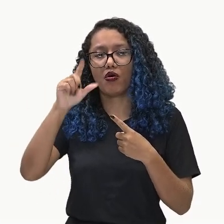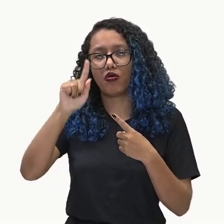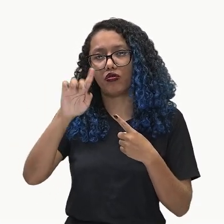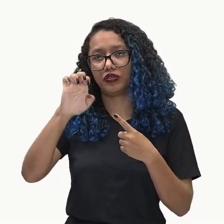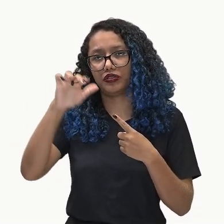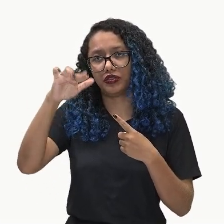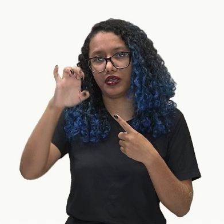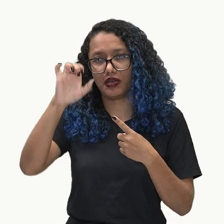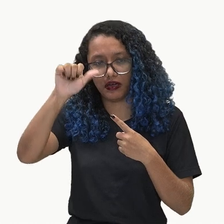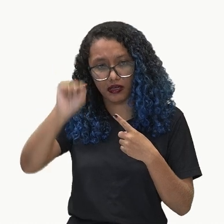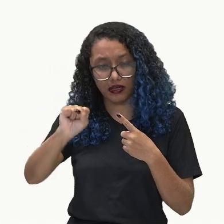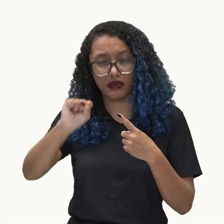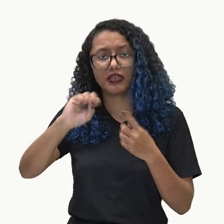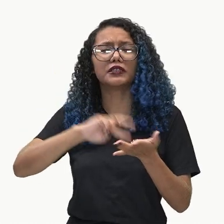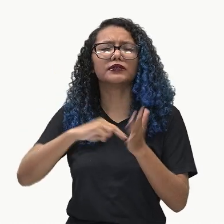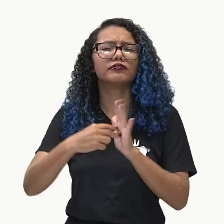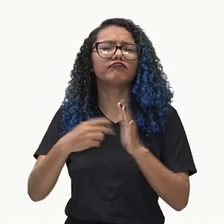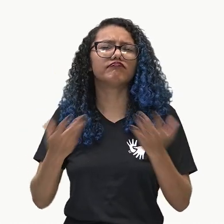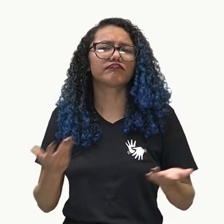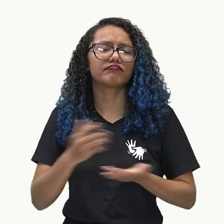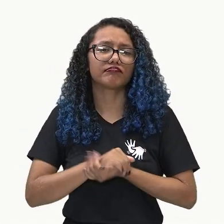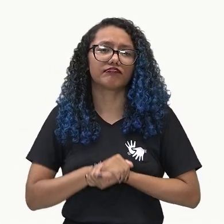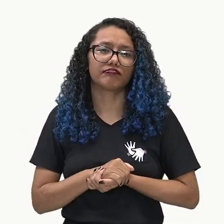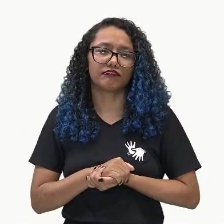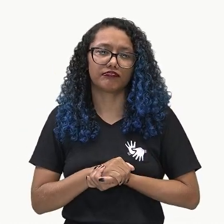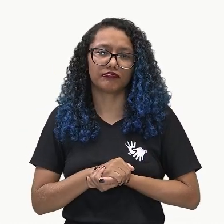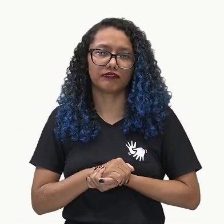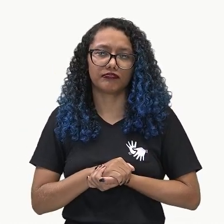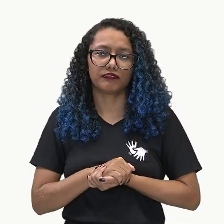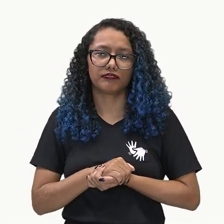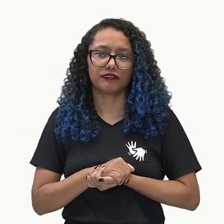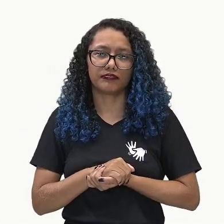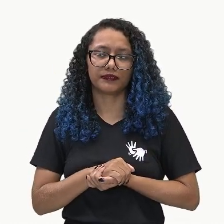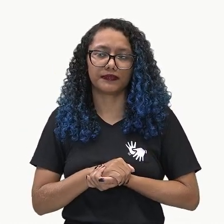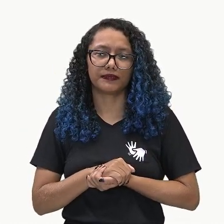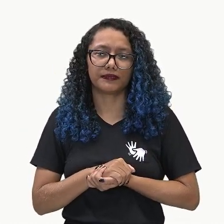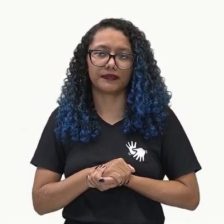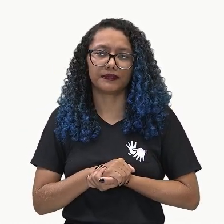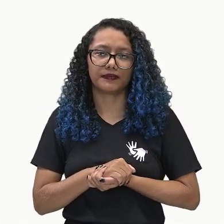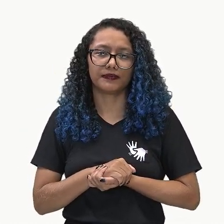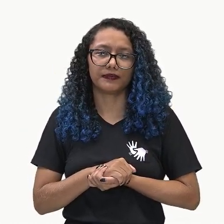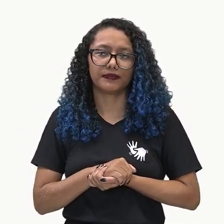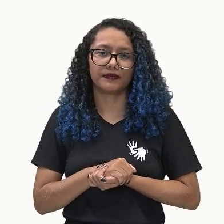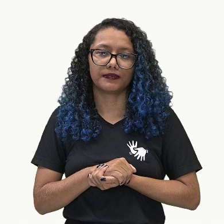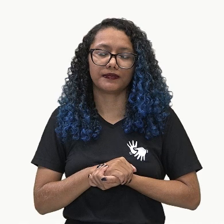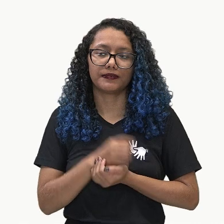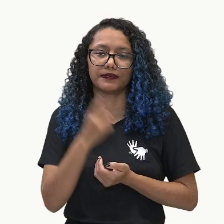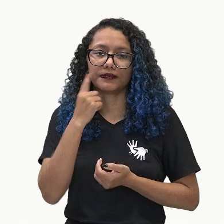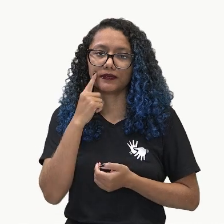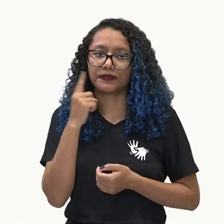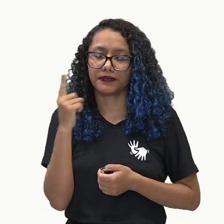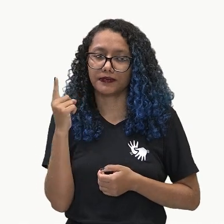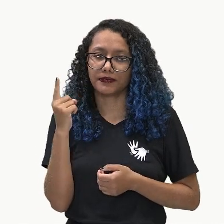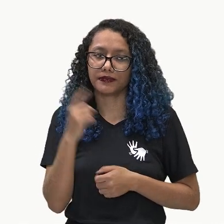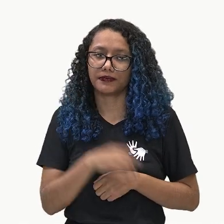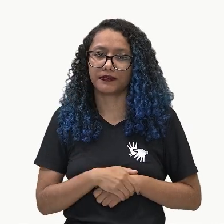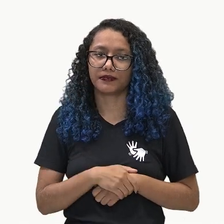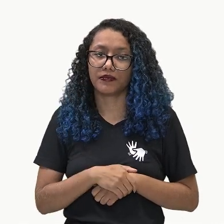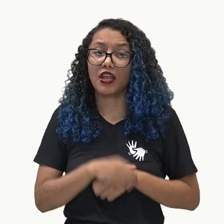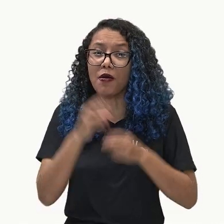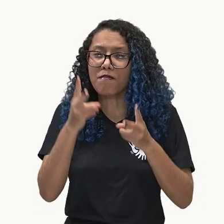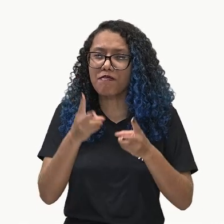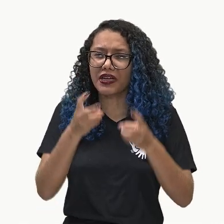homogêneas, ou seja, aqui, aquela que eu só consigo distinguir uma